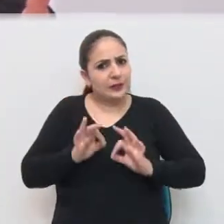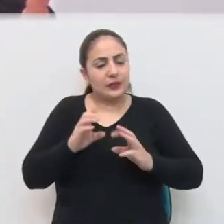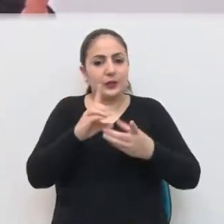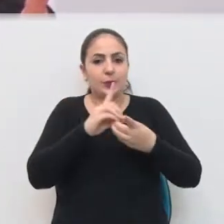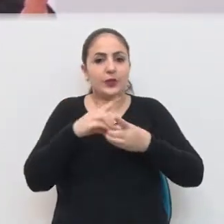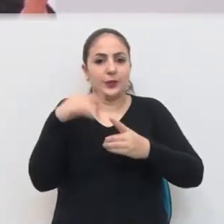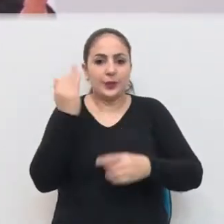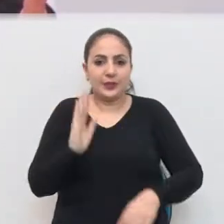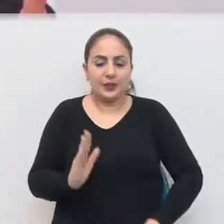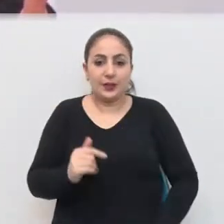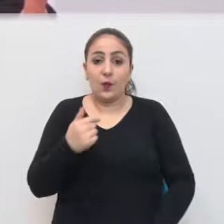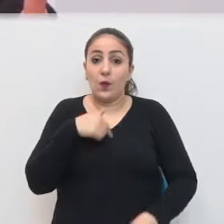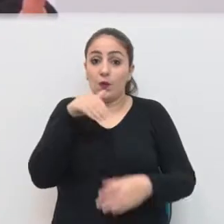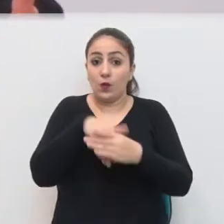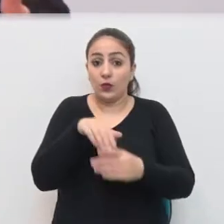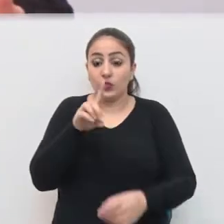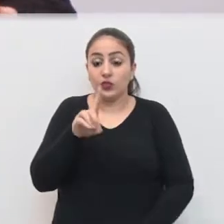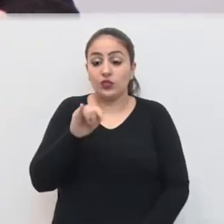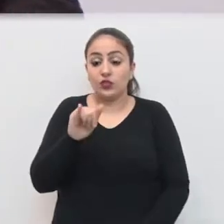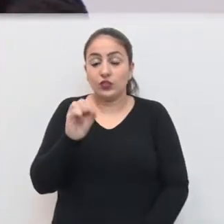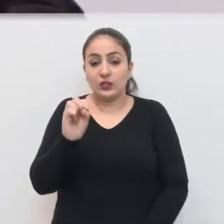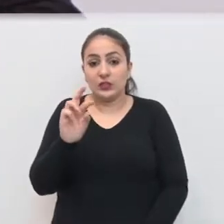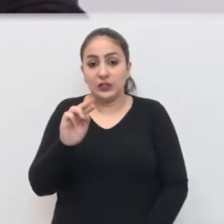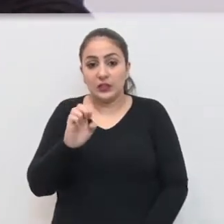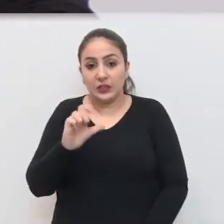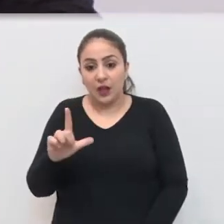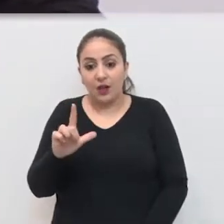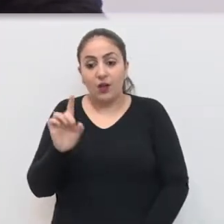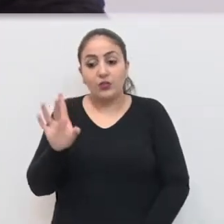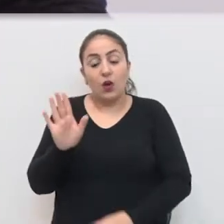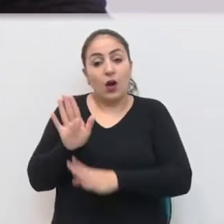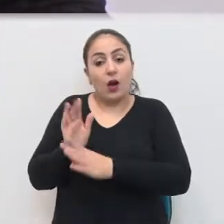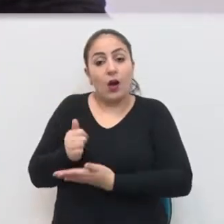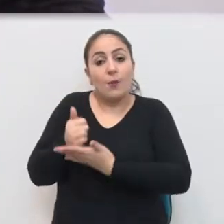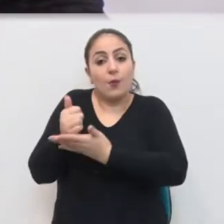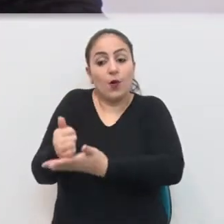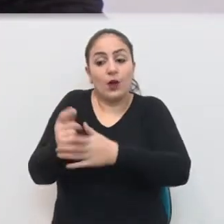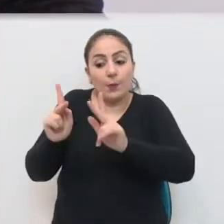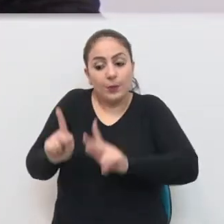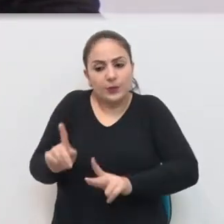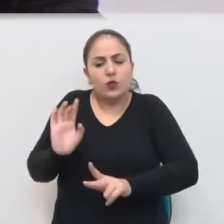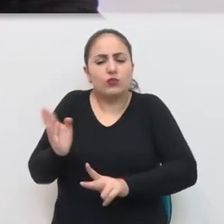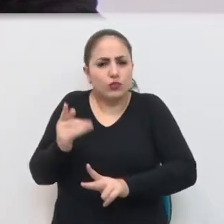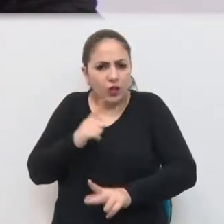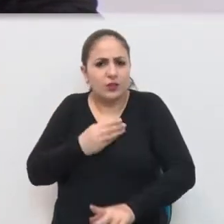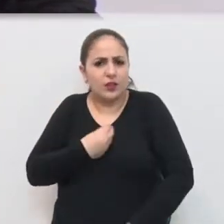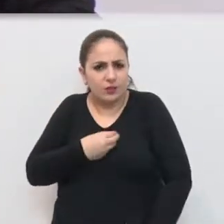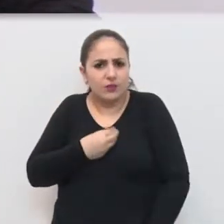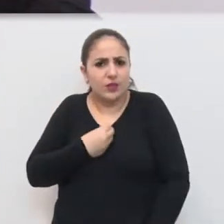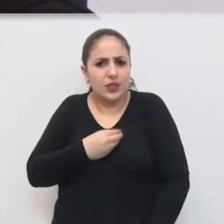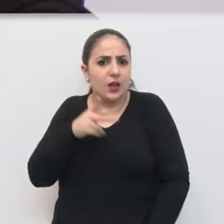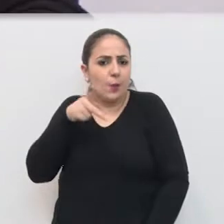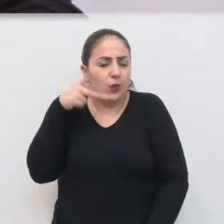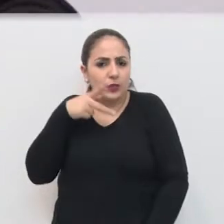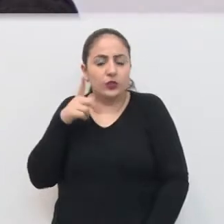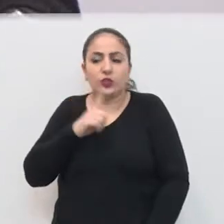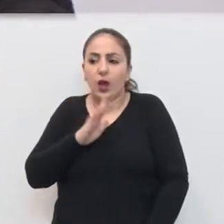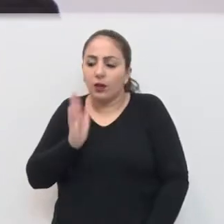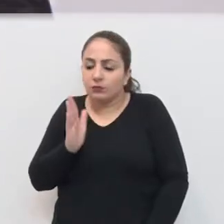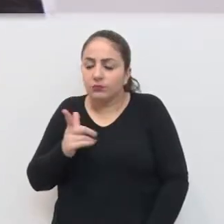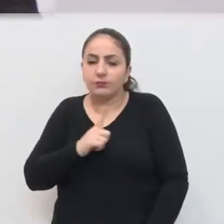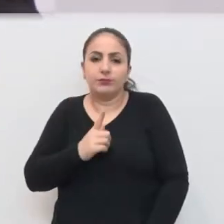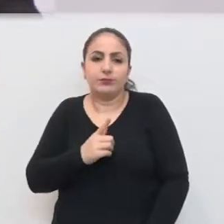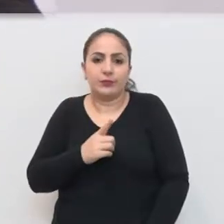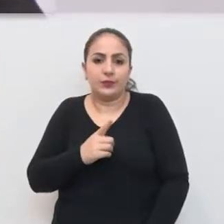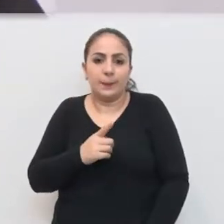democracia brasileira. O voto distrital, ele favorece quem está no mandato, quem está à